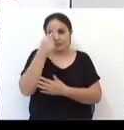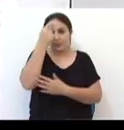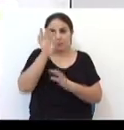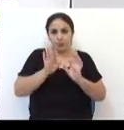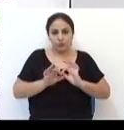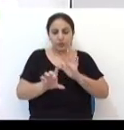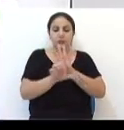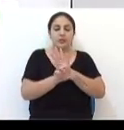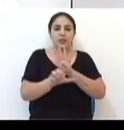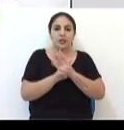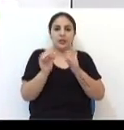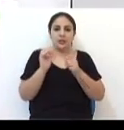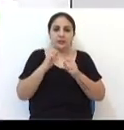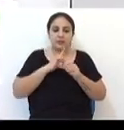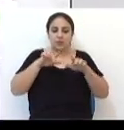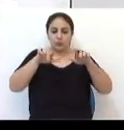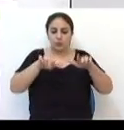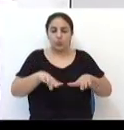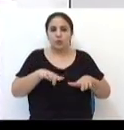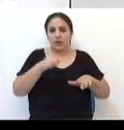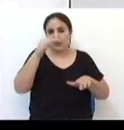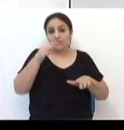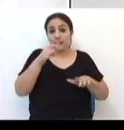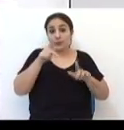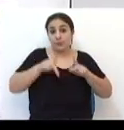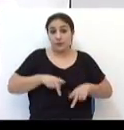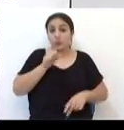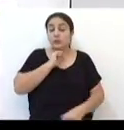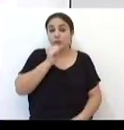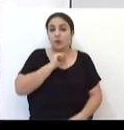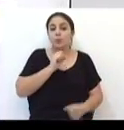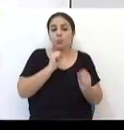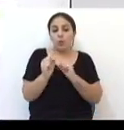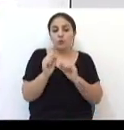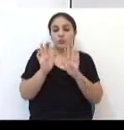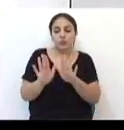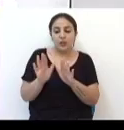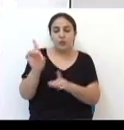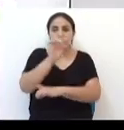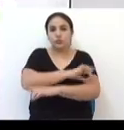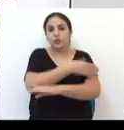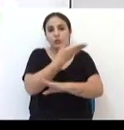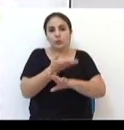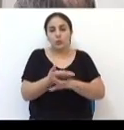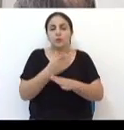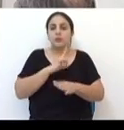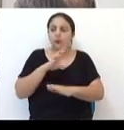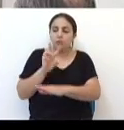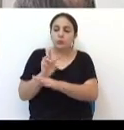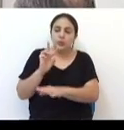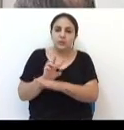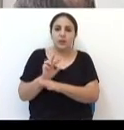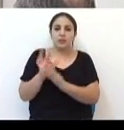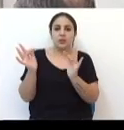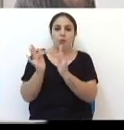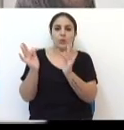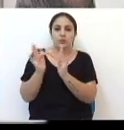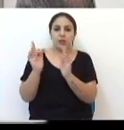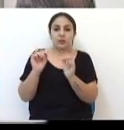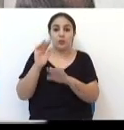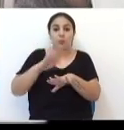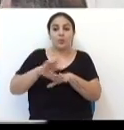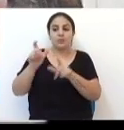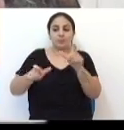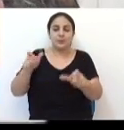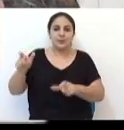do projeto de lei é oferecer um espaço onde os idosos possam permanecer durante o dia, recebendo cuidados e